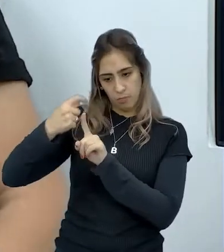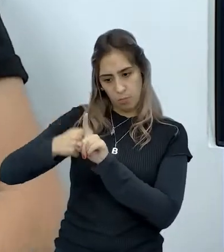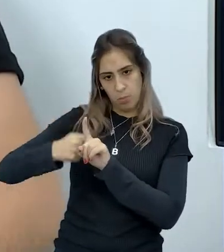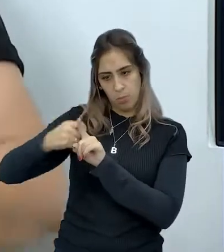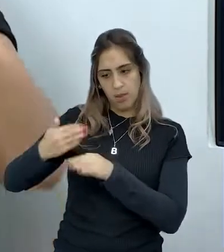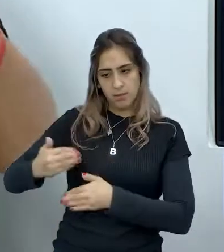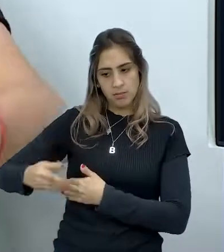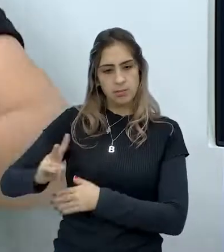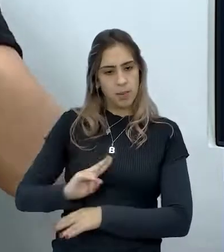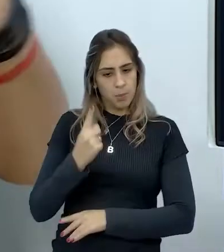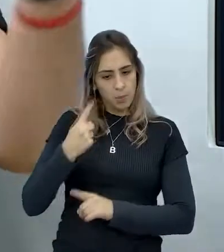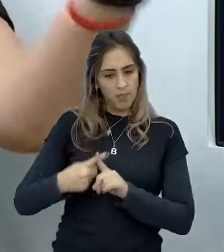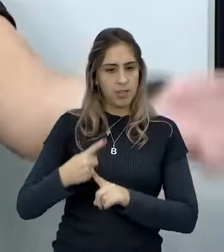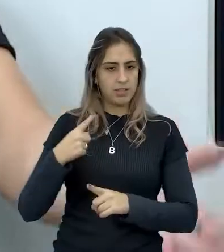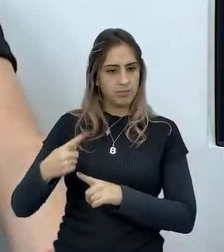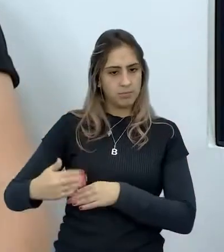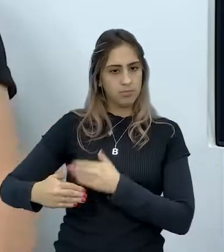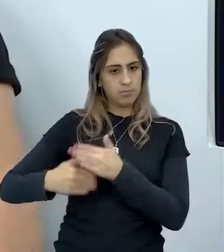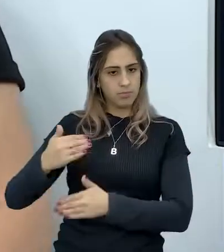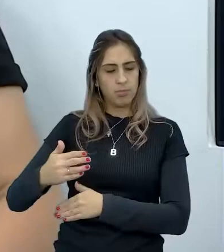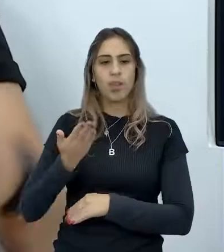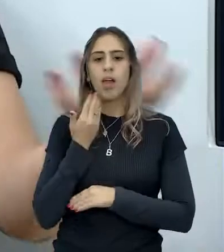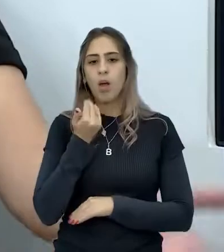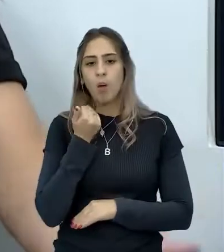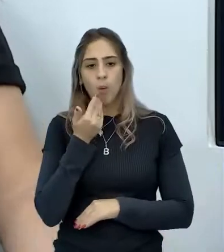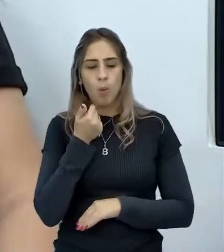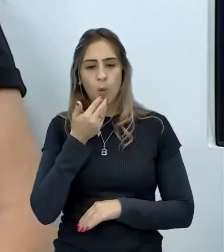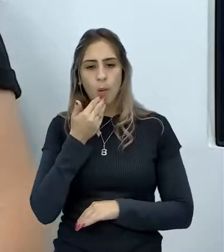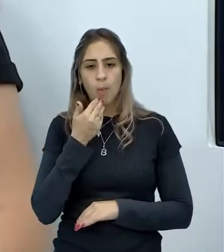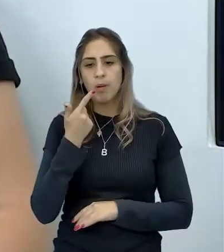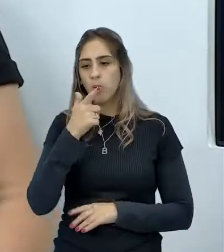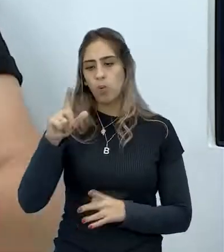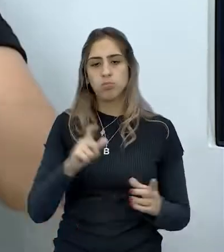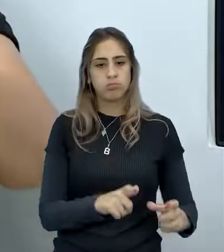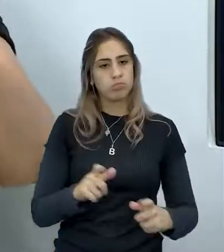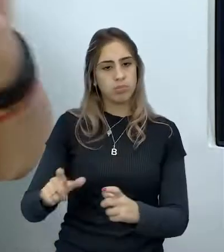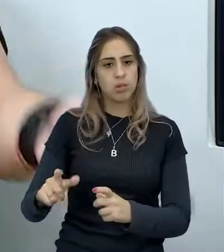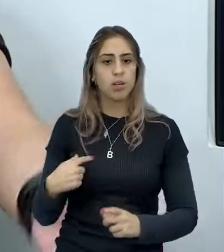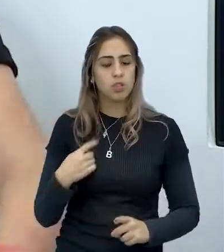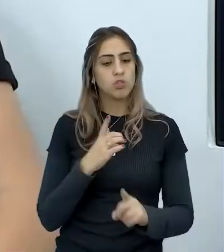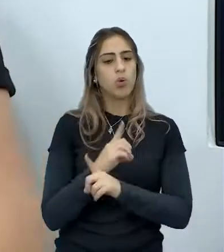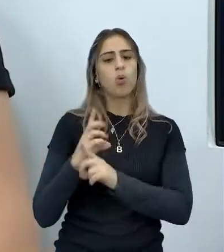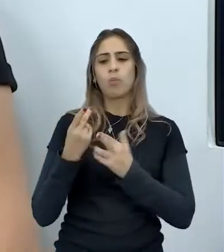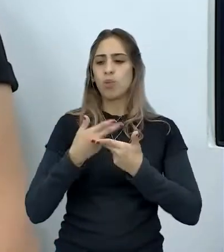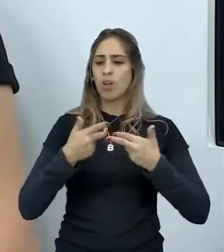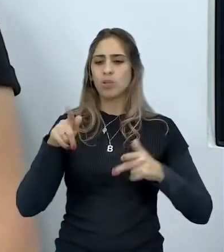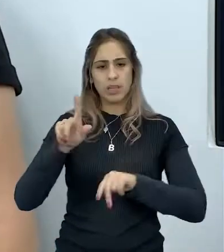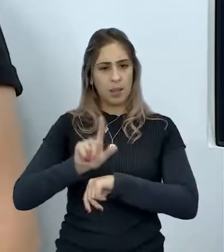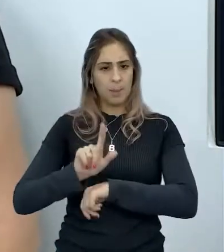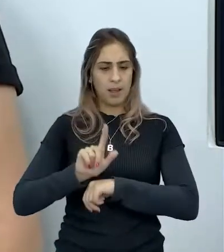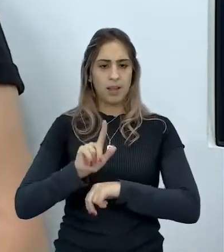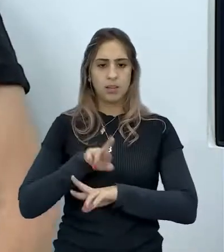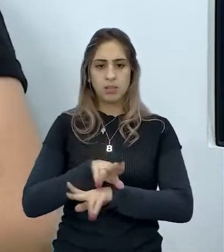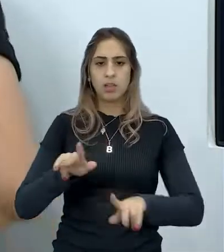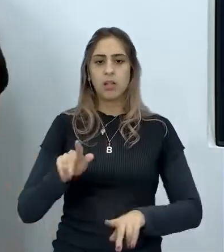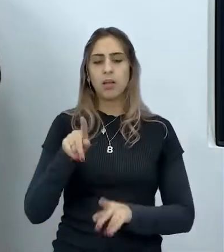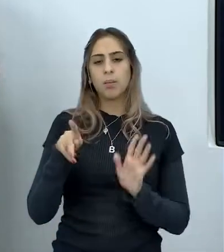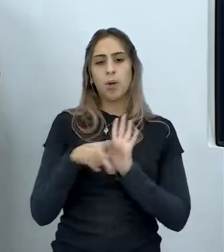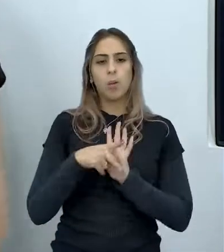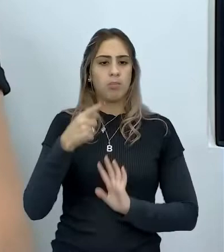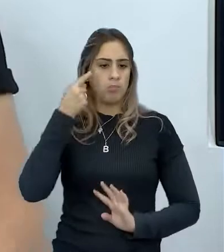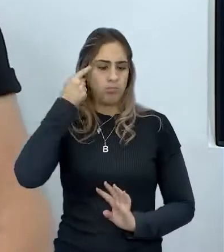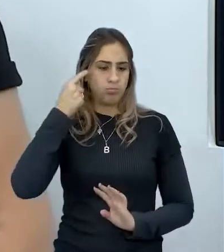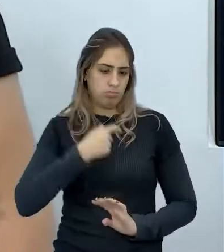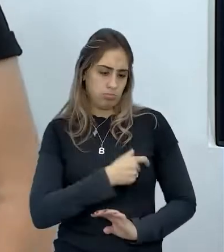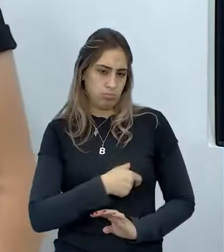Justamente para comer as comidas, né, que a gente encontra na Liberdade e não em outros bairros, por mais que a gente encontre muitas coisas, né, de origem asiática por